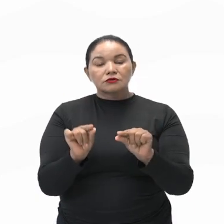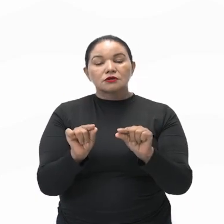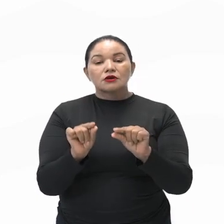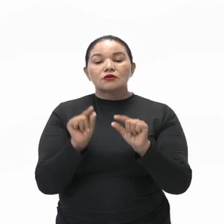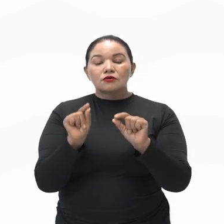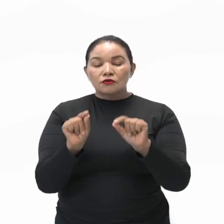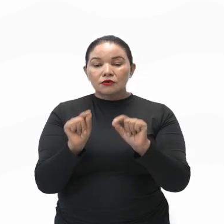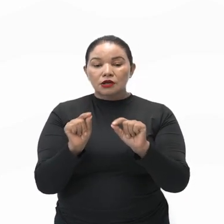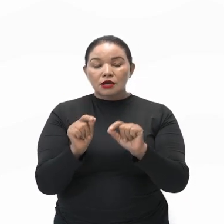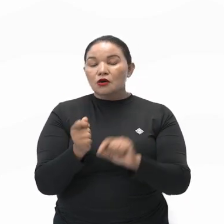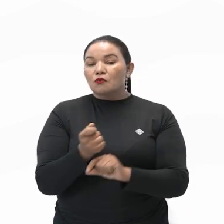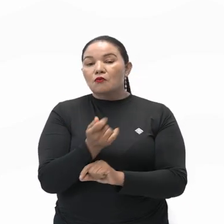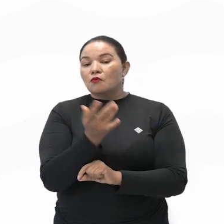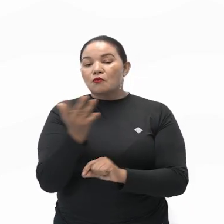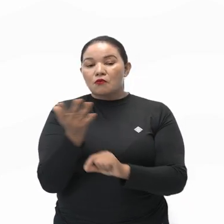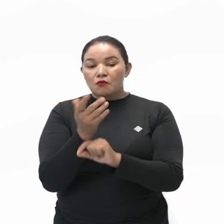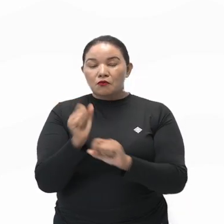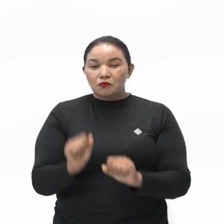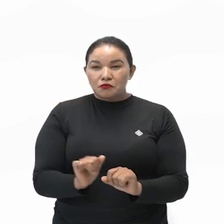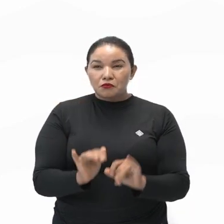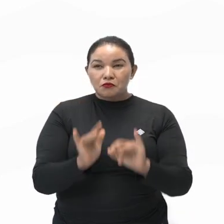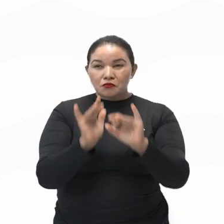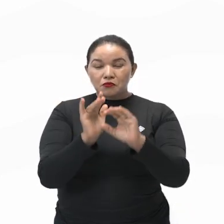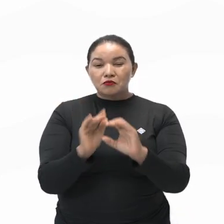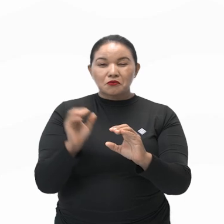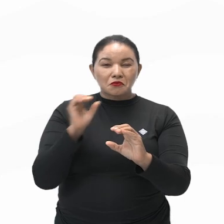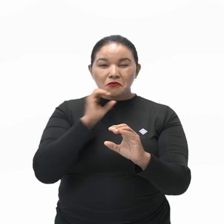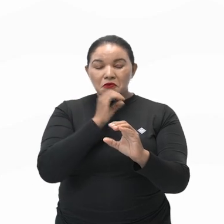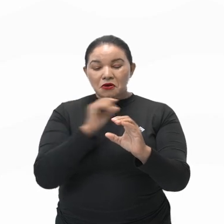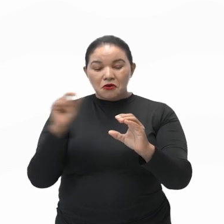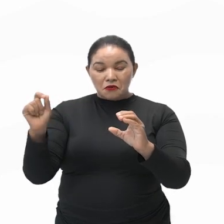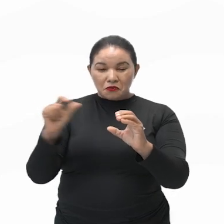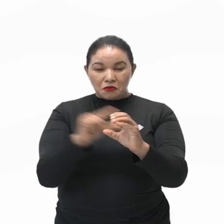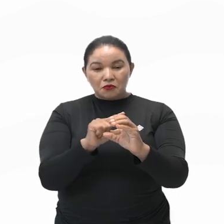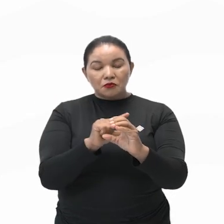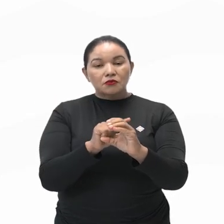a quantidade do efeito estufa que ocorre no planeta.